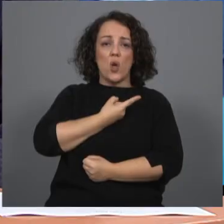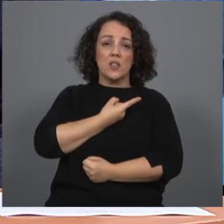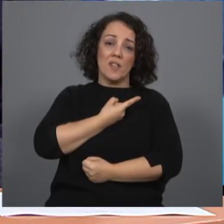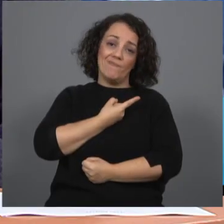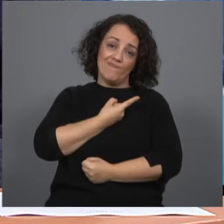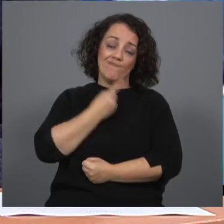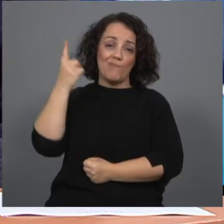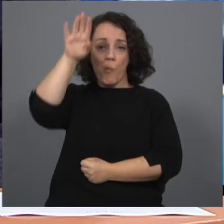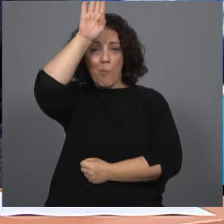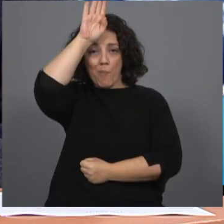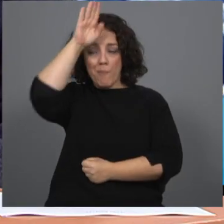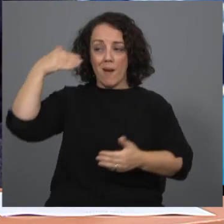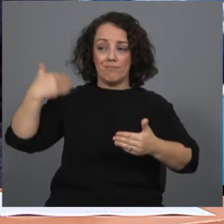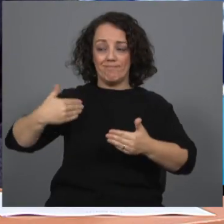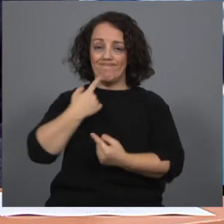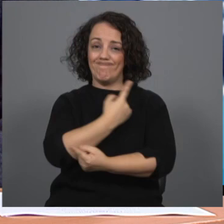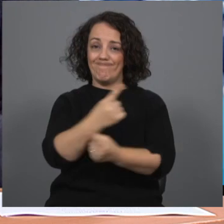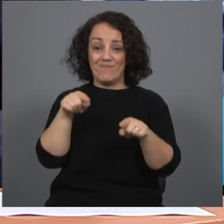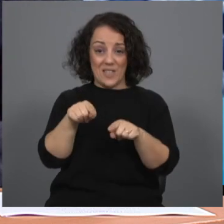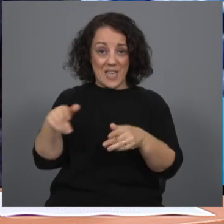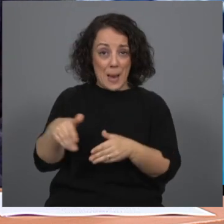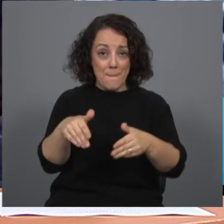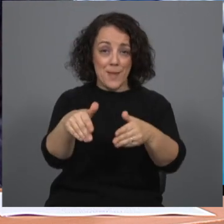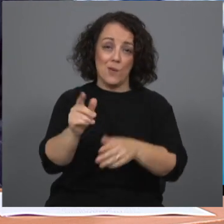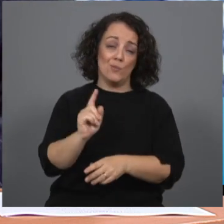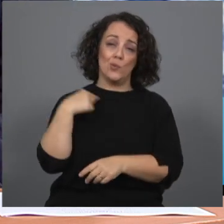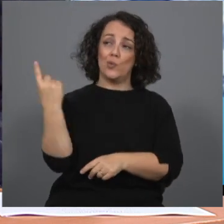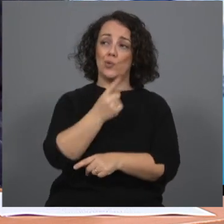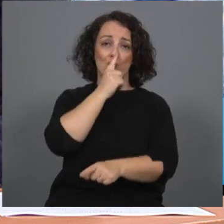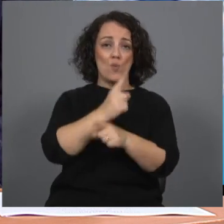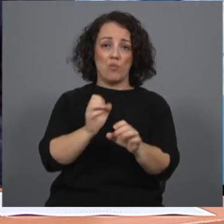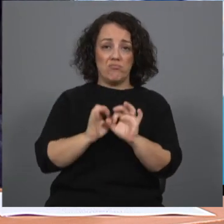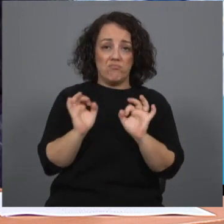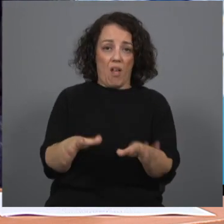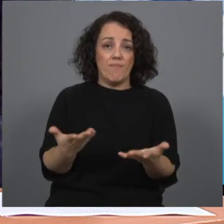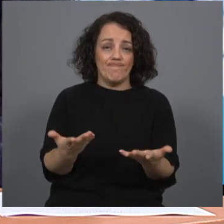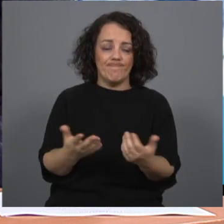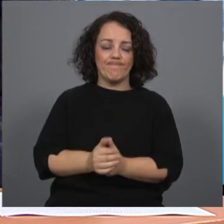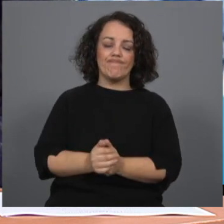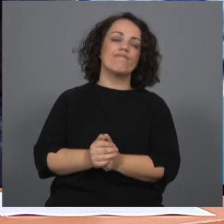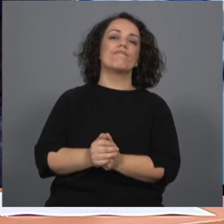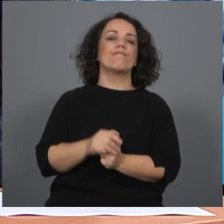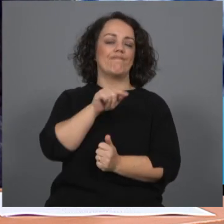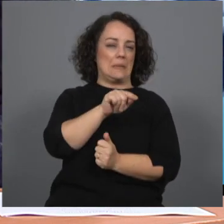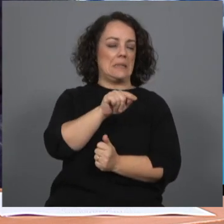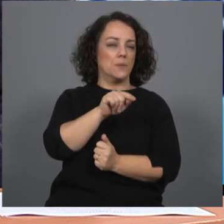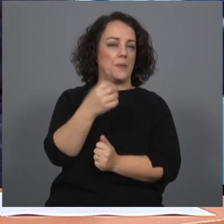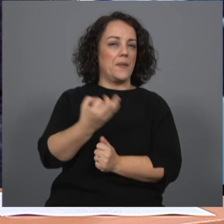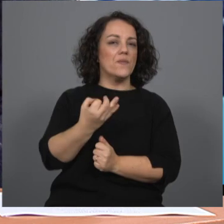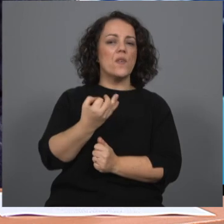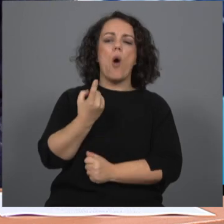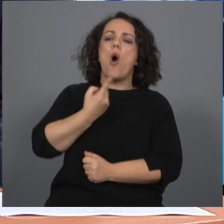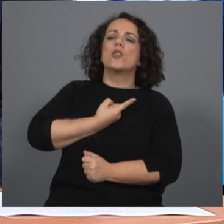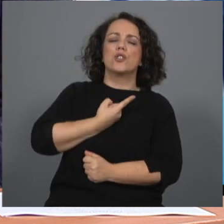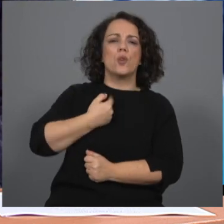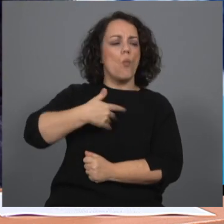tem sublinhado que nunca é esse o caminho, que estamos todos no mesmo barco. Essa é outra das questões, é em que barco é que nós